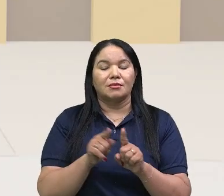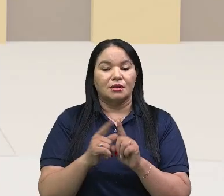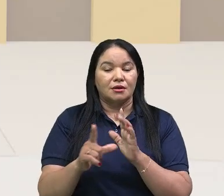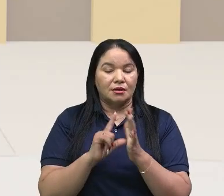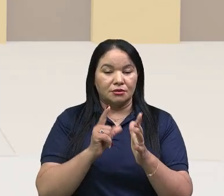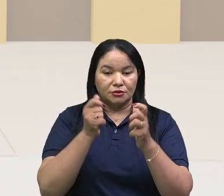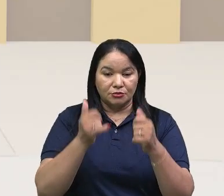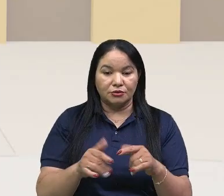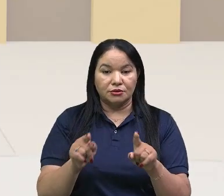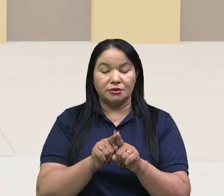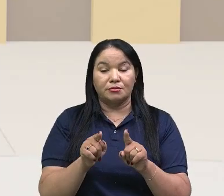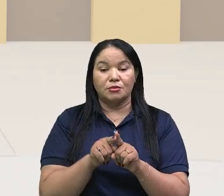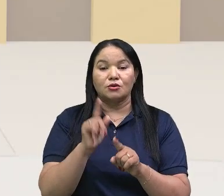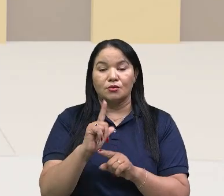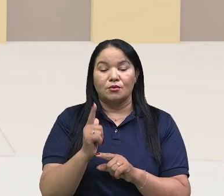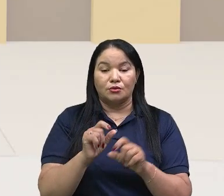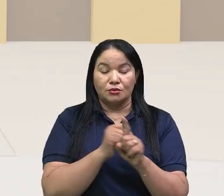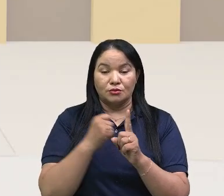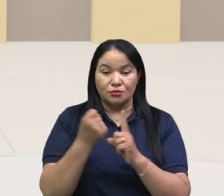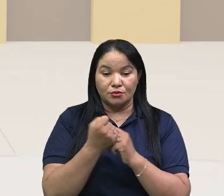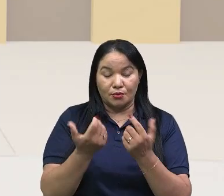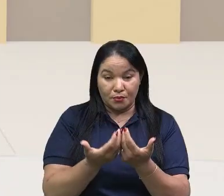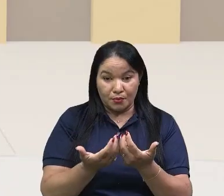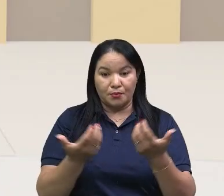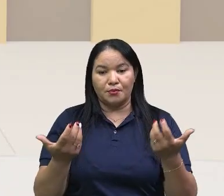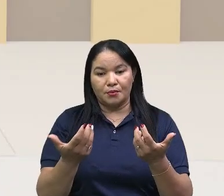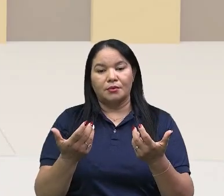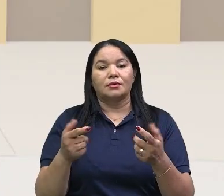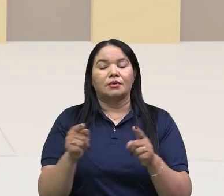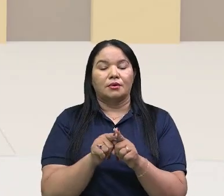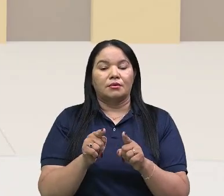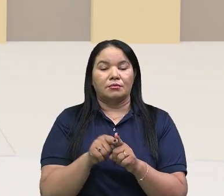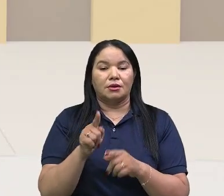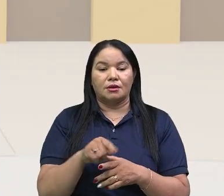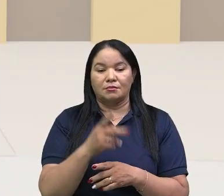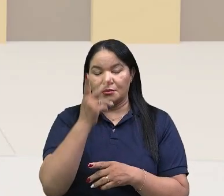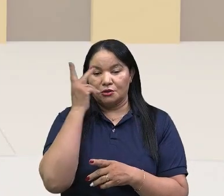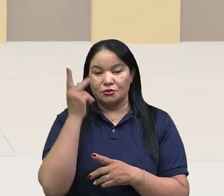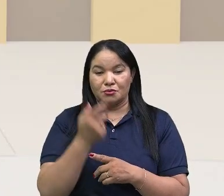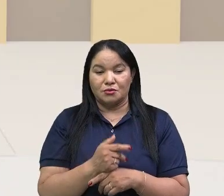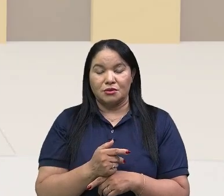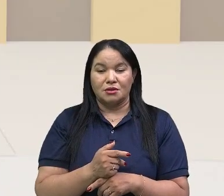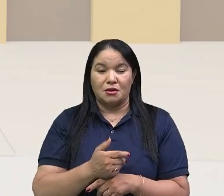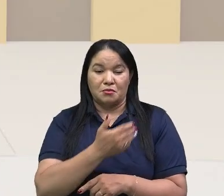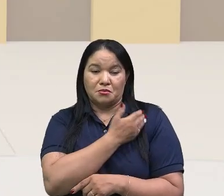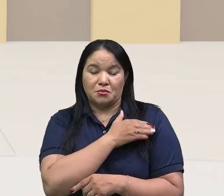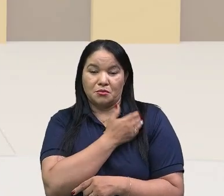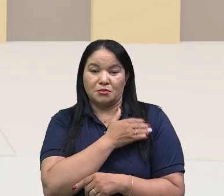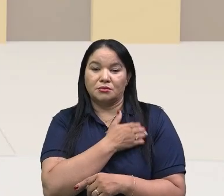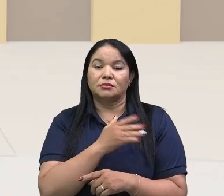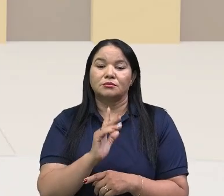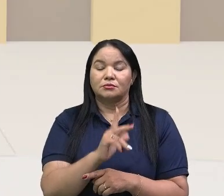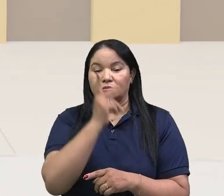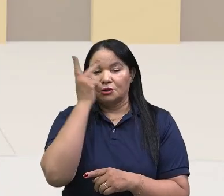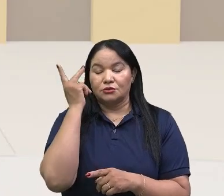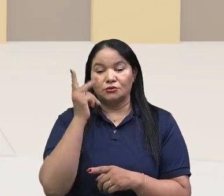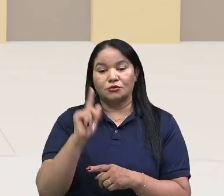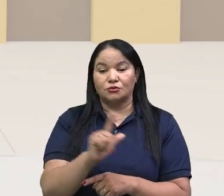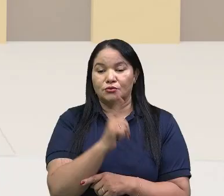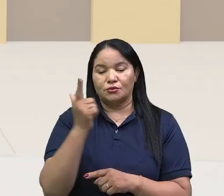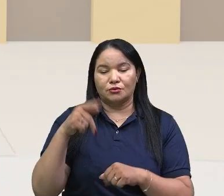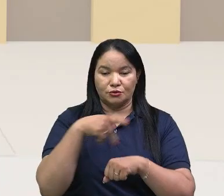e da segregação social. É o aumento, né, da aversão a estrangeiros e da exclusão de